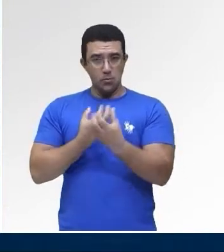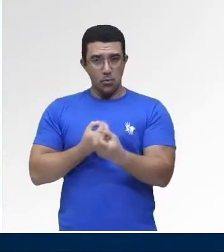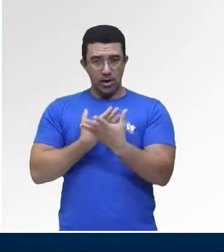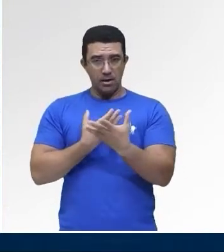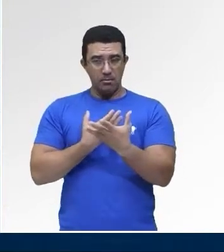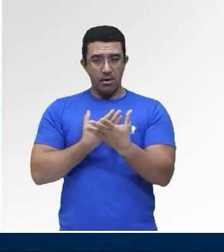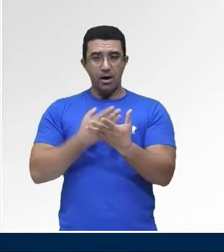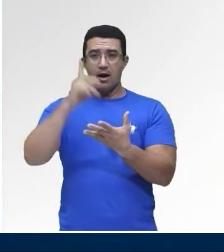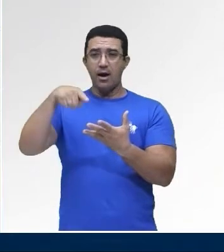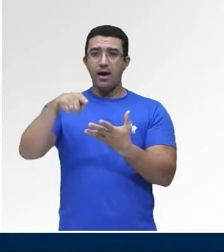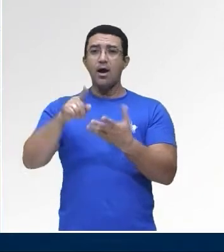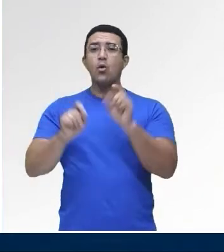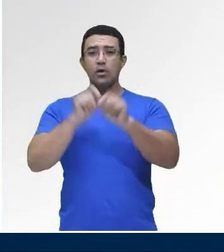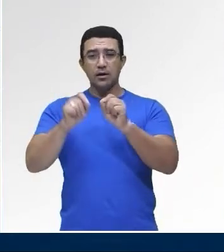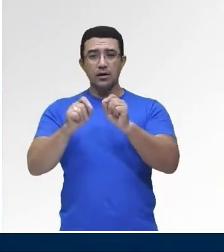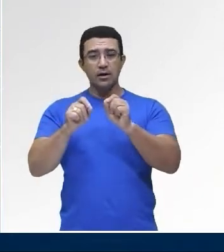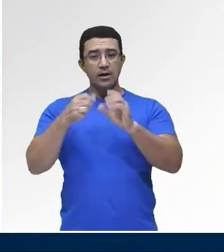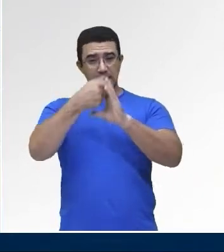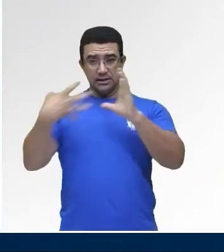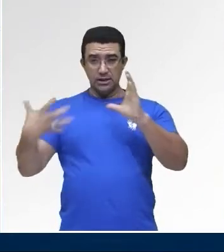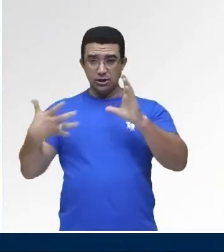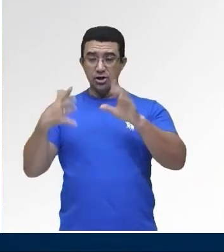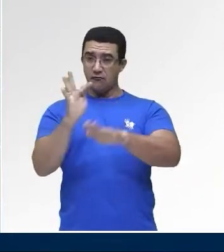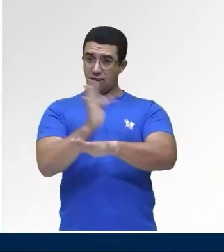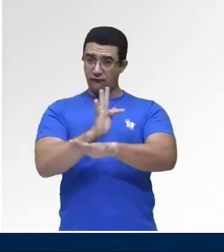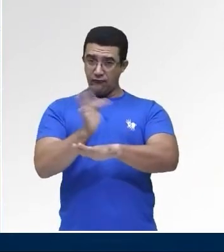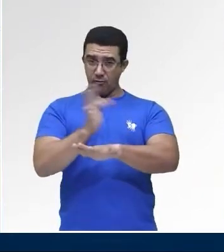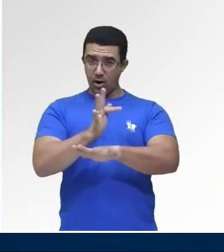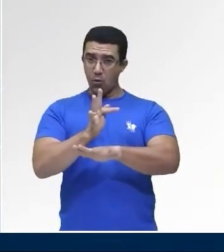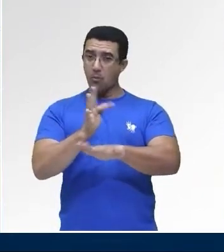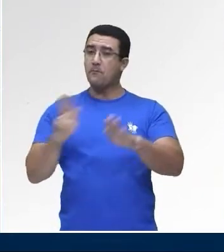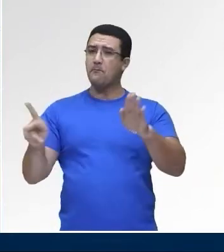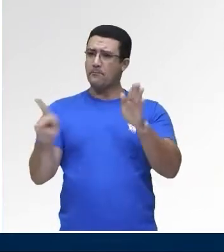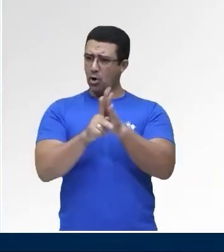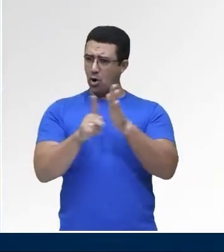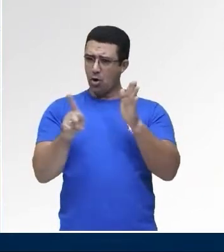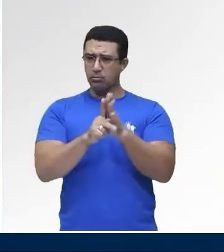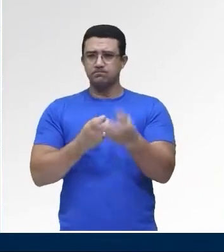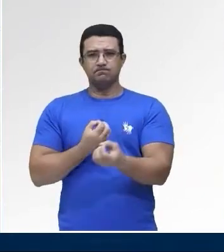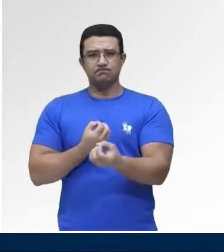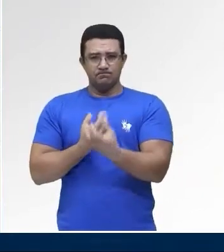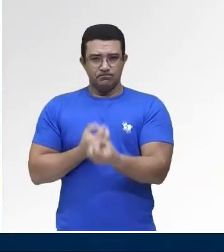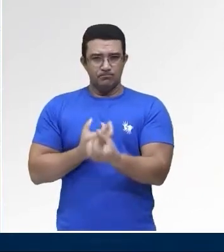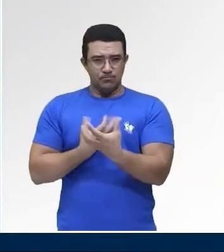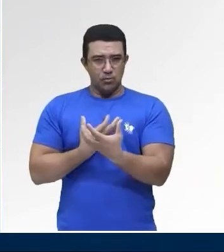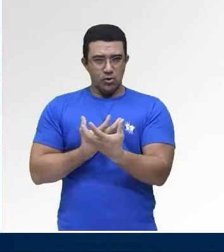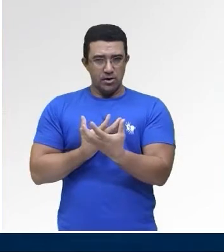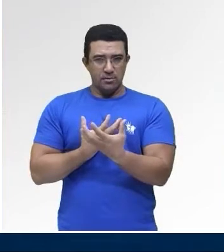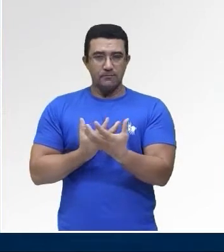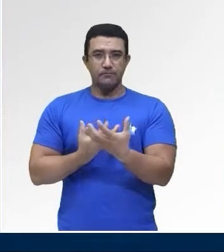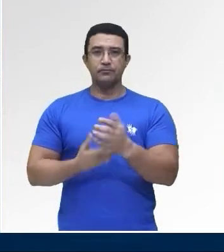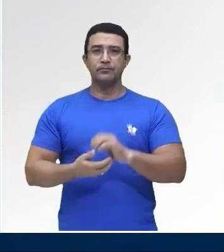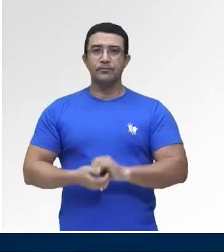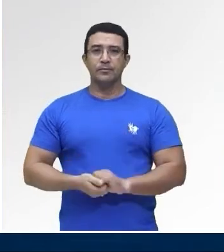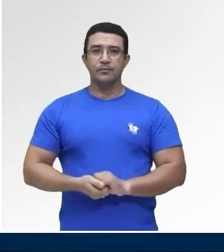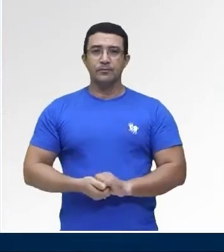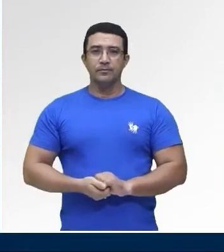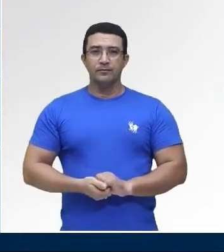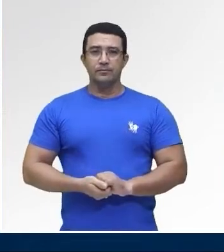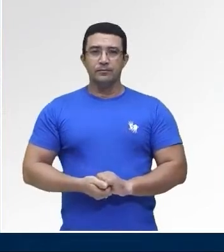características formais é que elas vão justamente dar essa formalidade, né, do